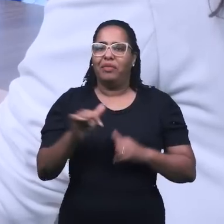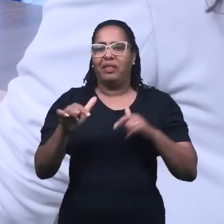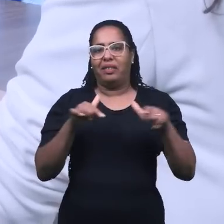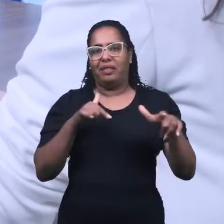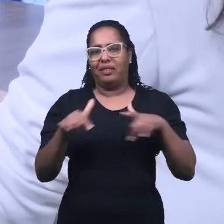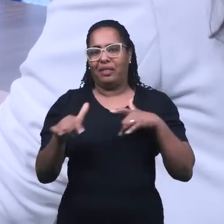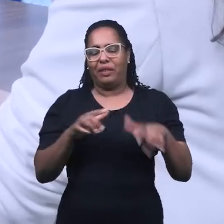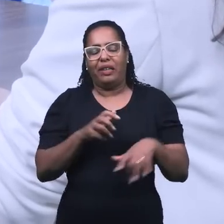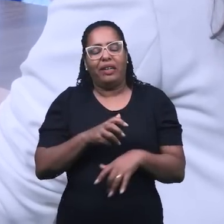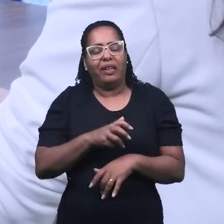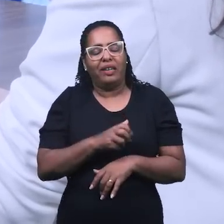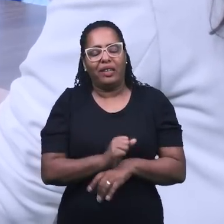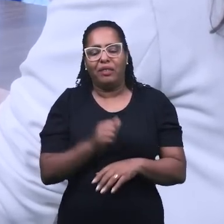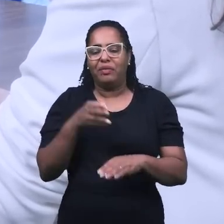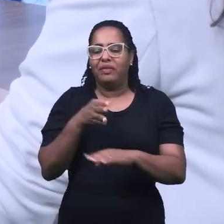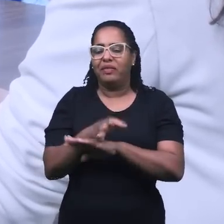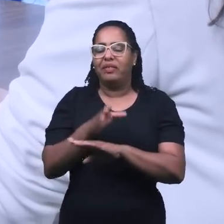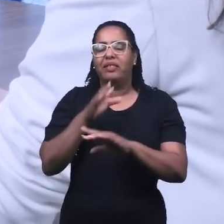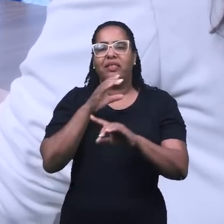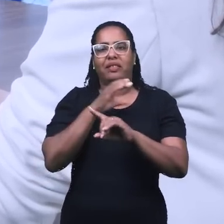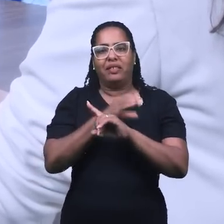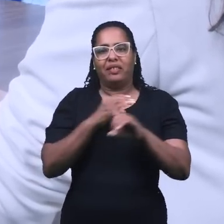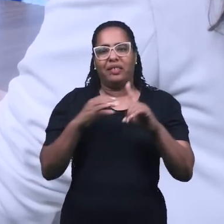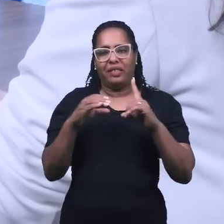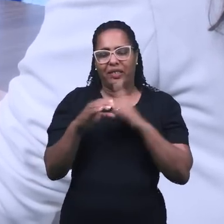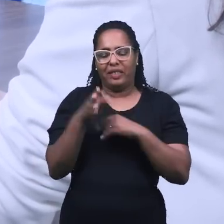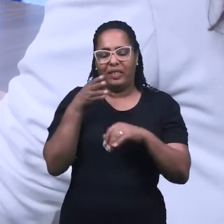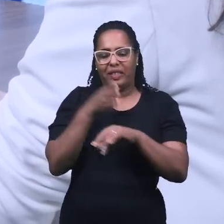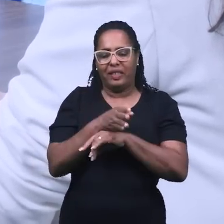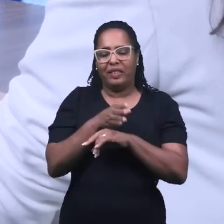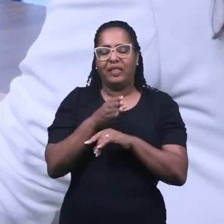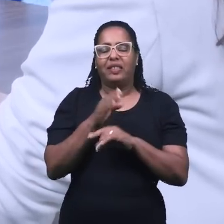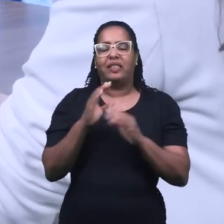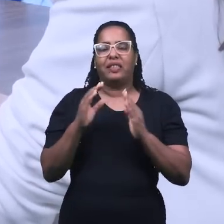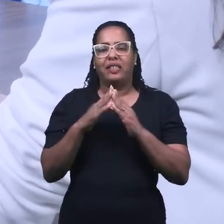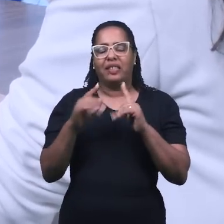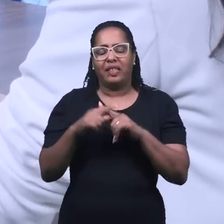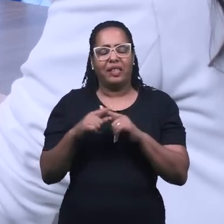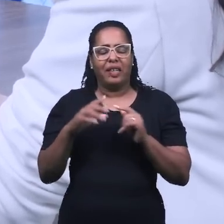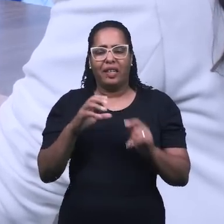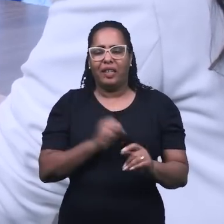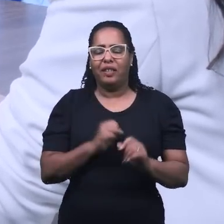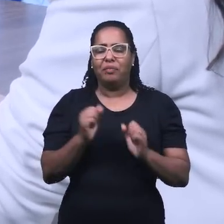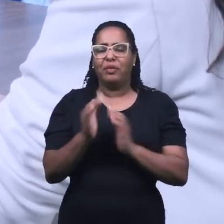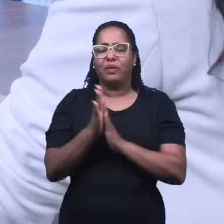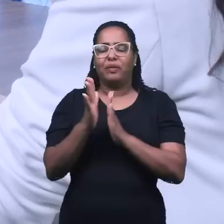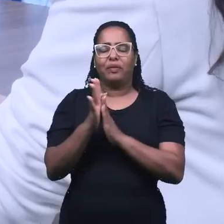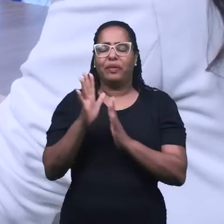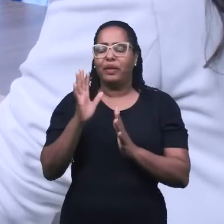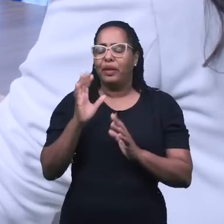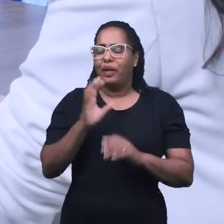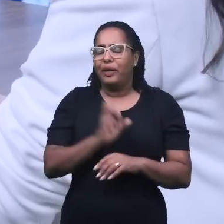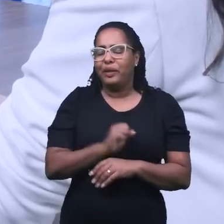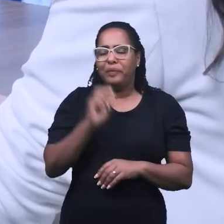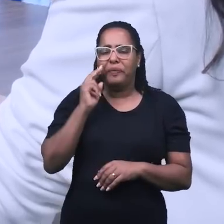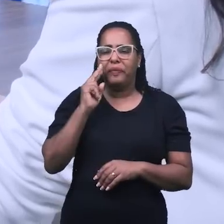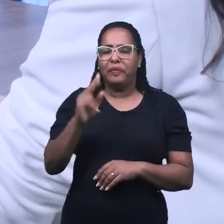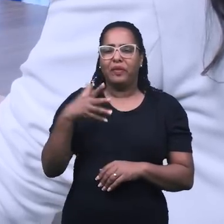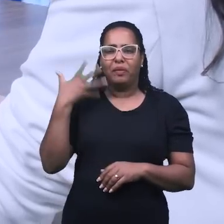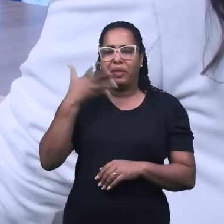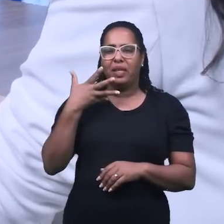por esse trabalho e amo estar na igreja, amo louvores, amo ouvir a